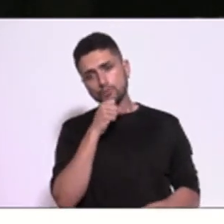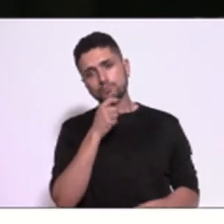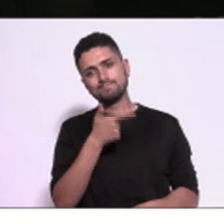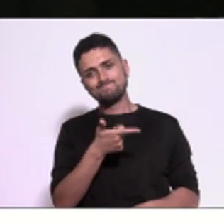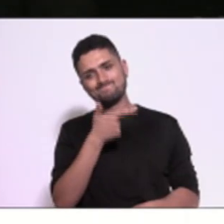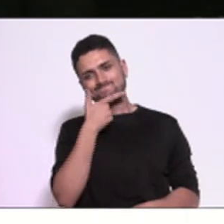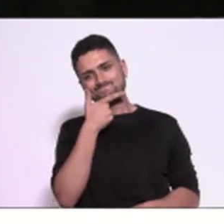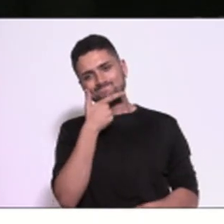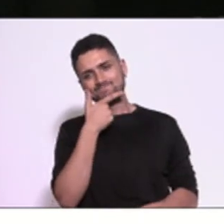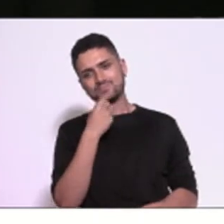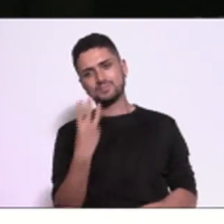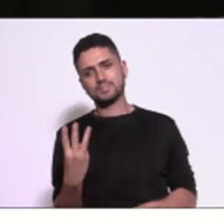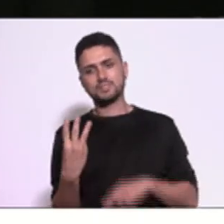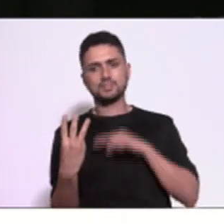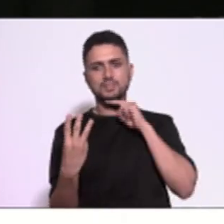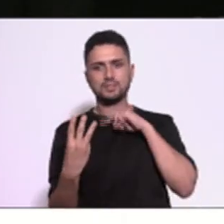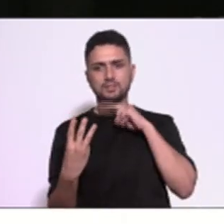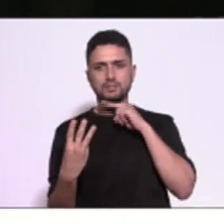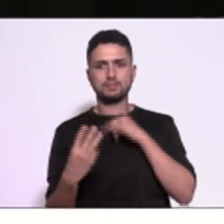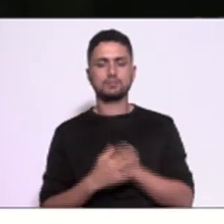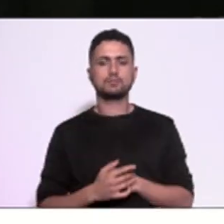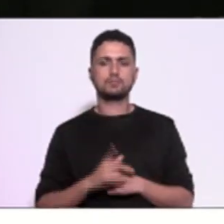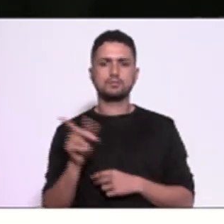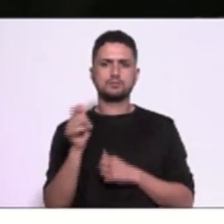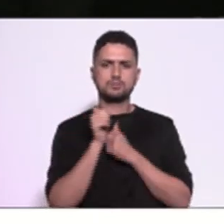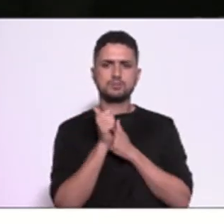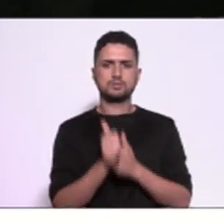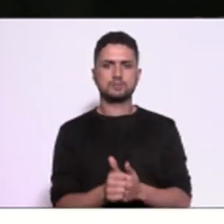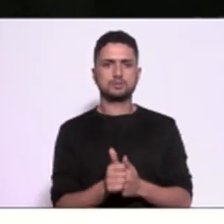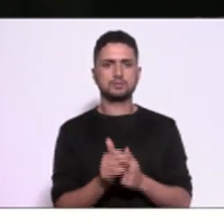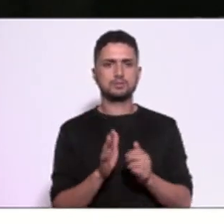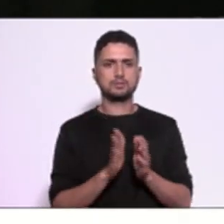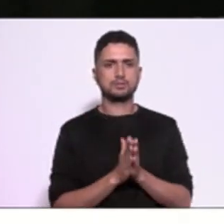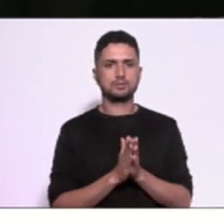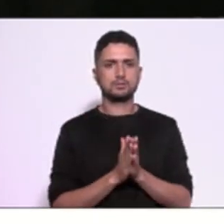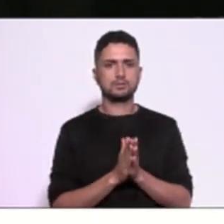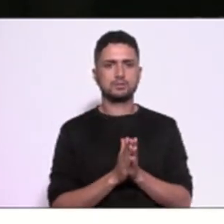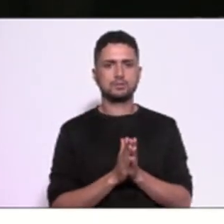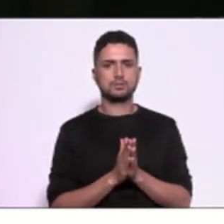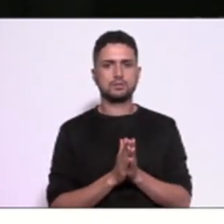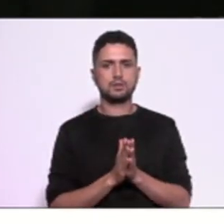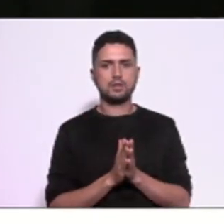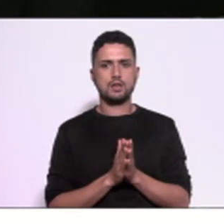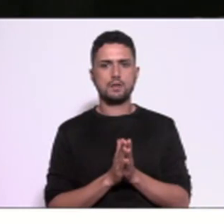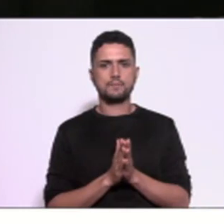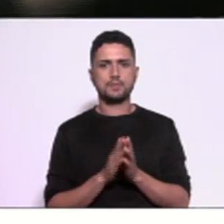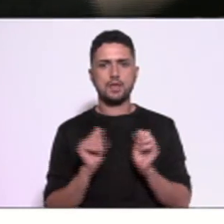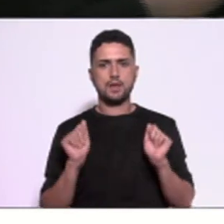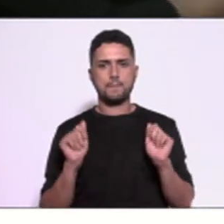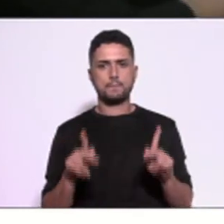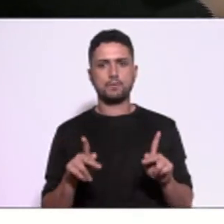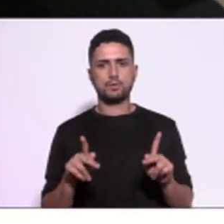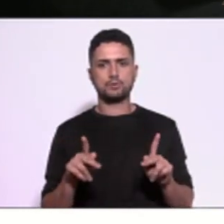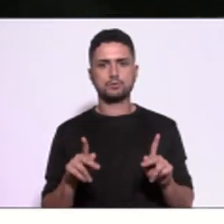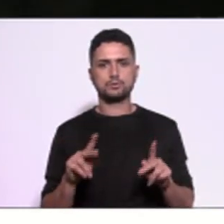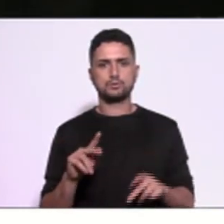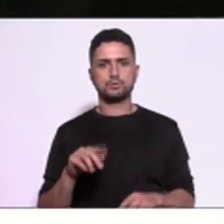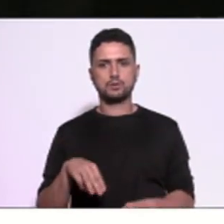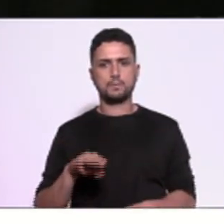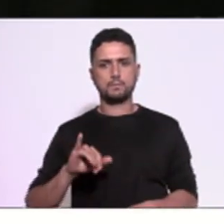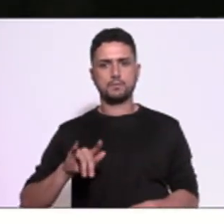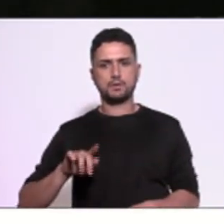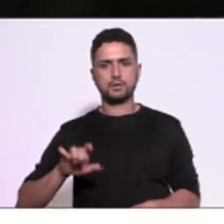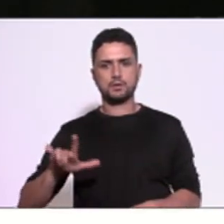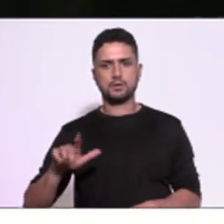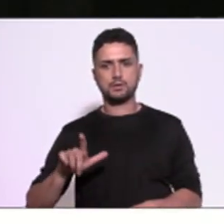netos. Grande seguidor dos ensinamentos deixados pelo apóstolo da humanidade, Miguel Lemos e